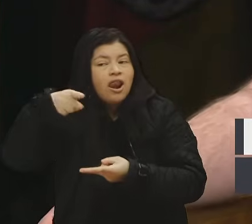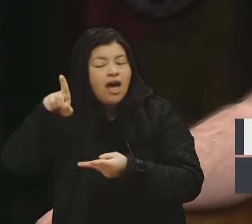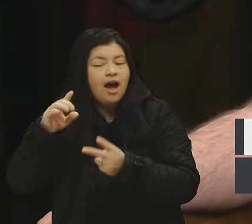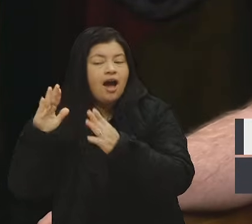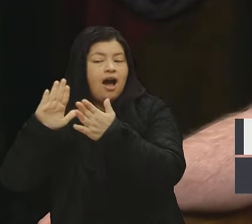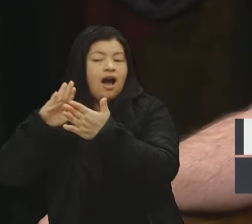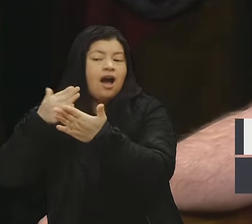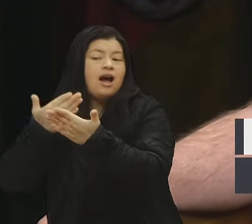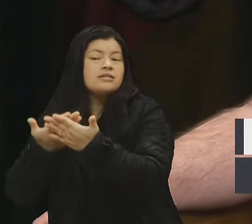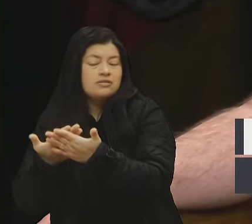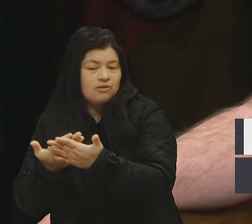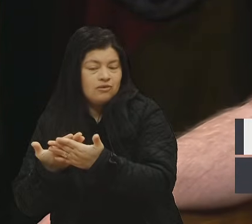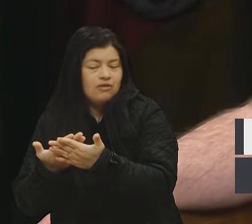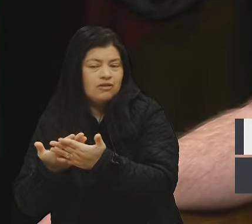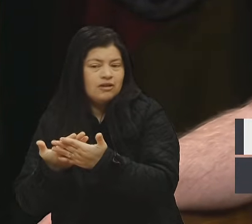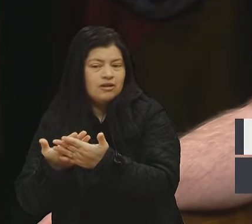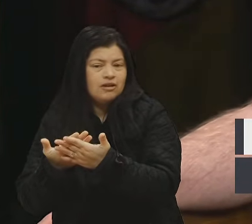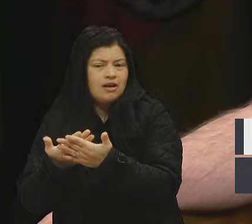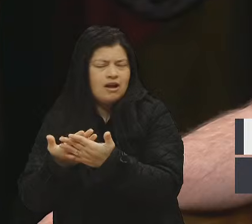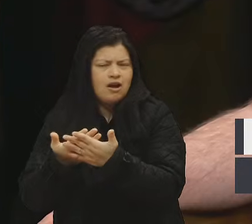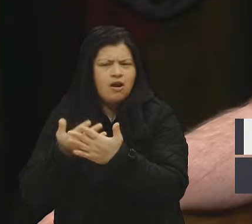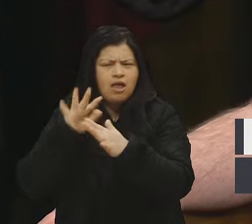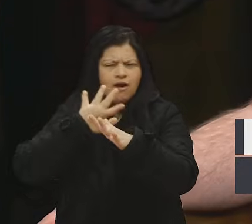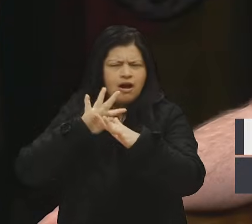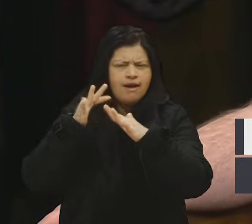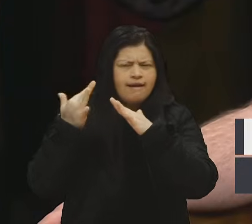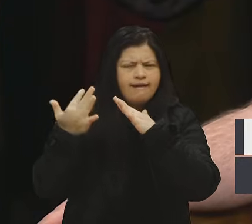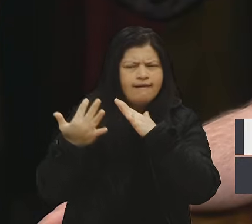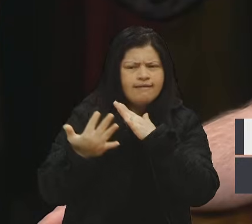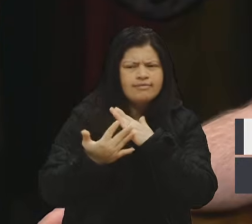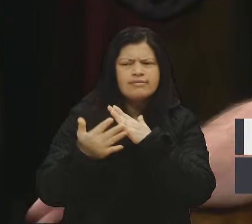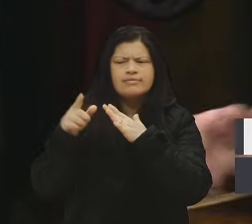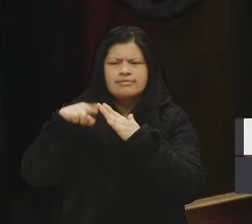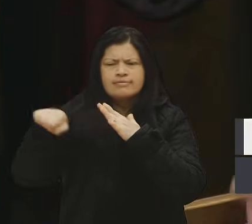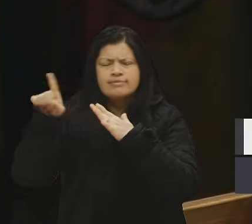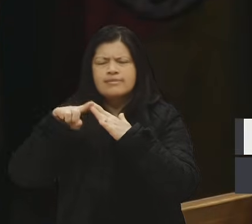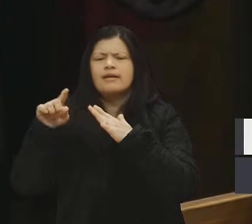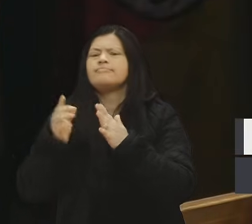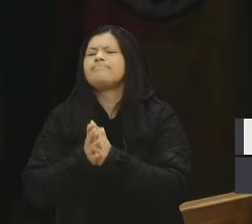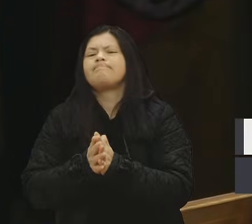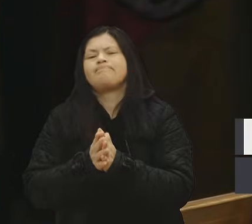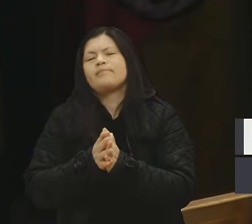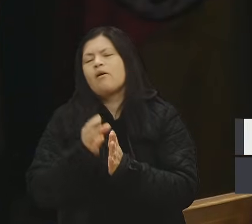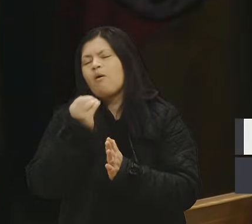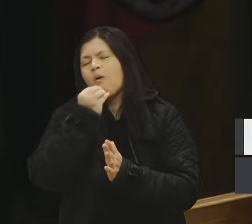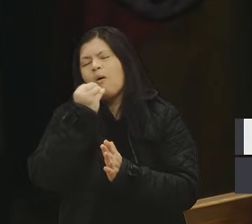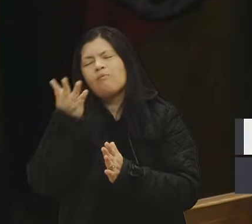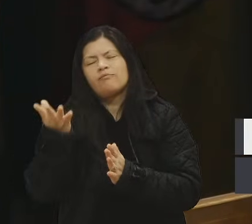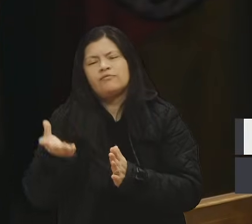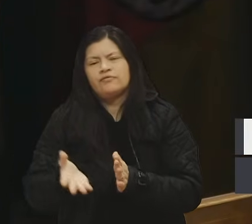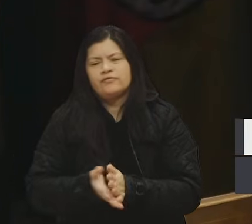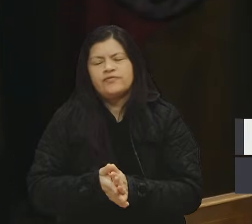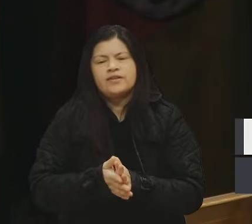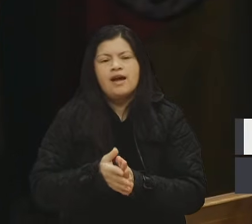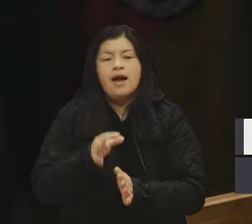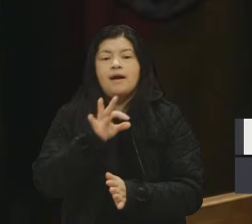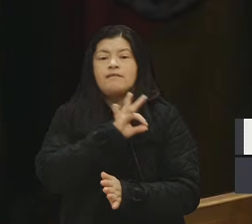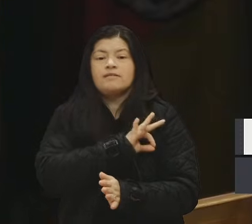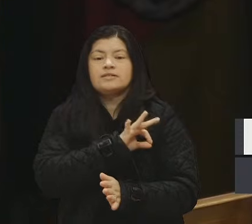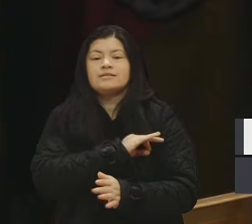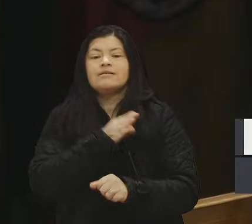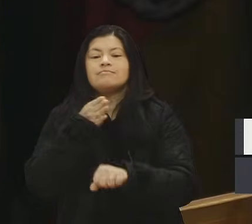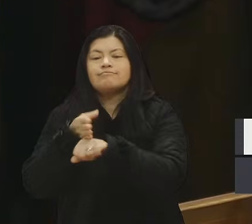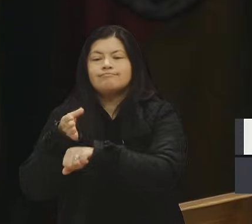também as redes sociais da escola, é óbvio que a Brigada